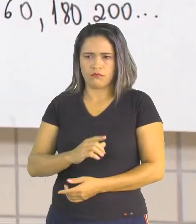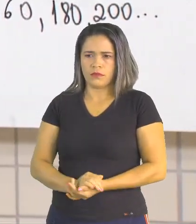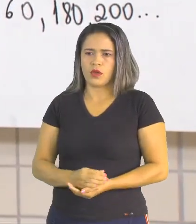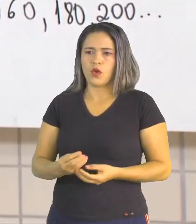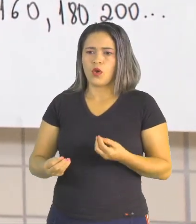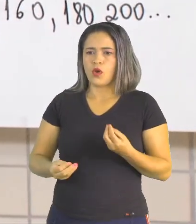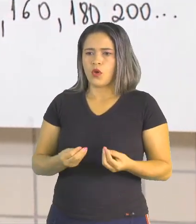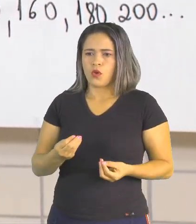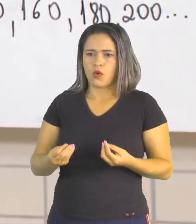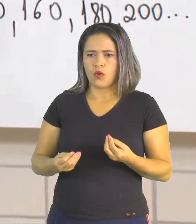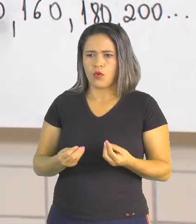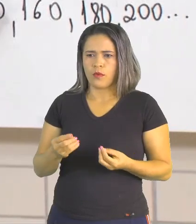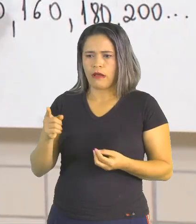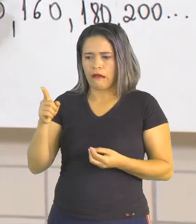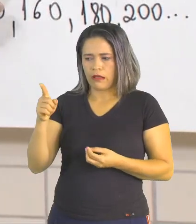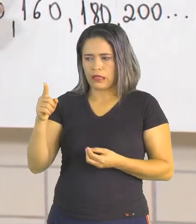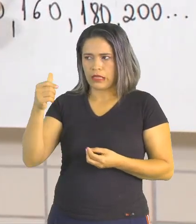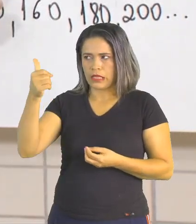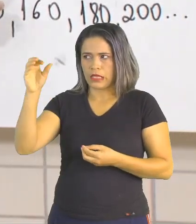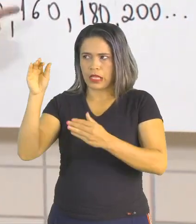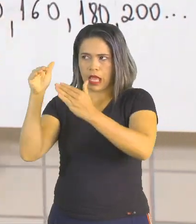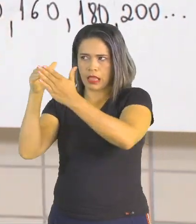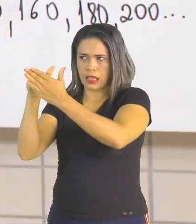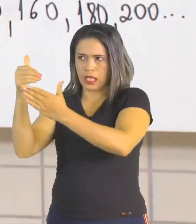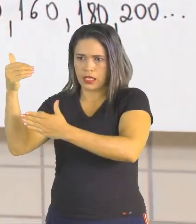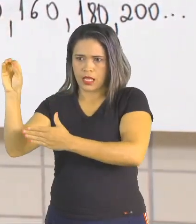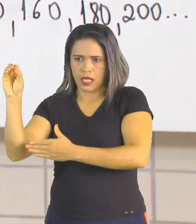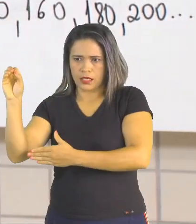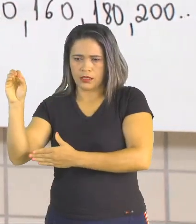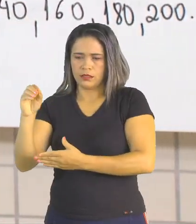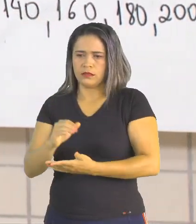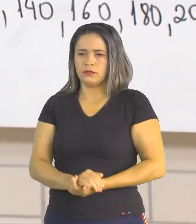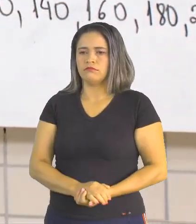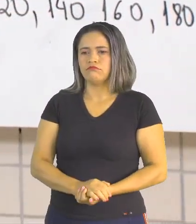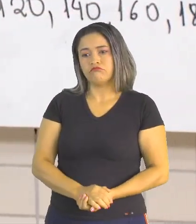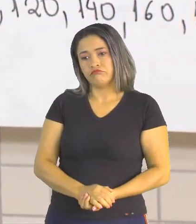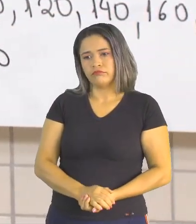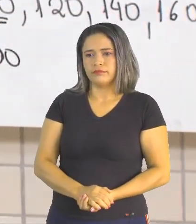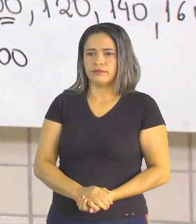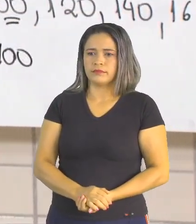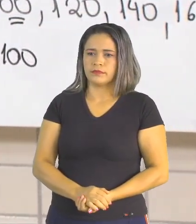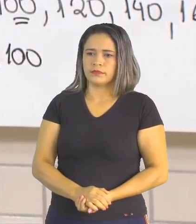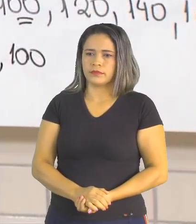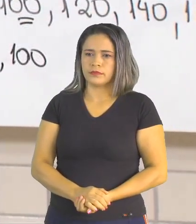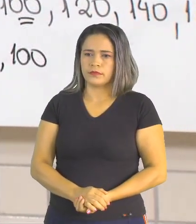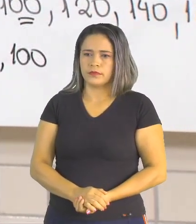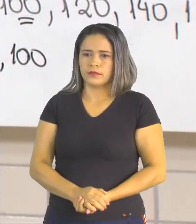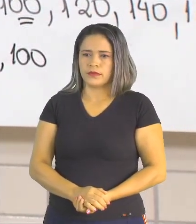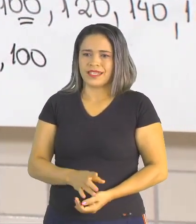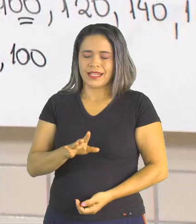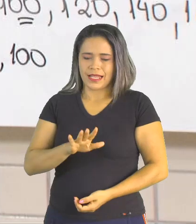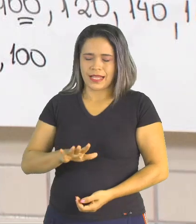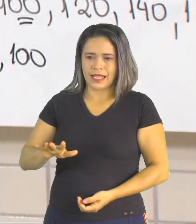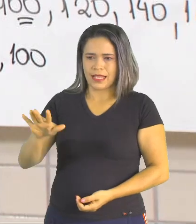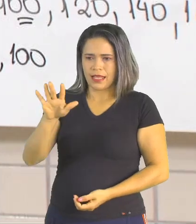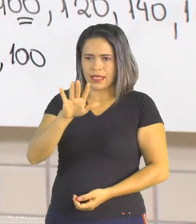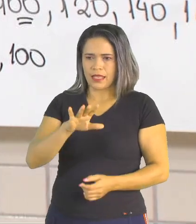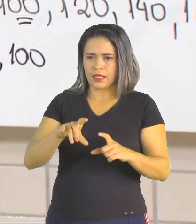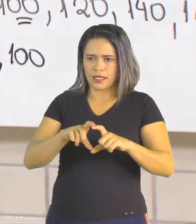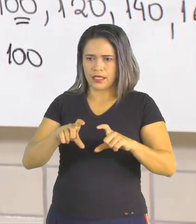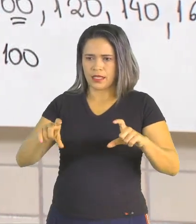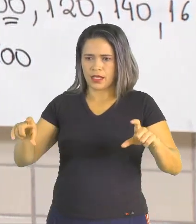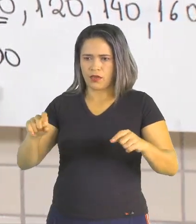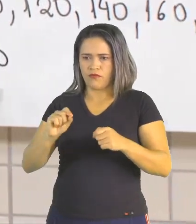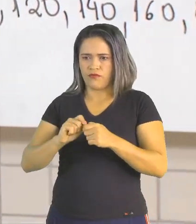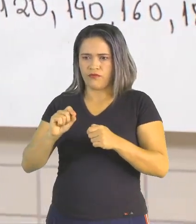Como aqui foi até 10, certo? Então, nessa amostra que eu fiz,